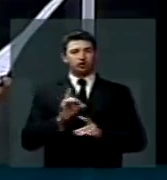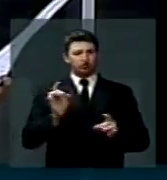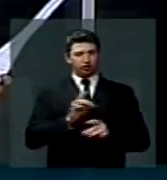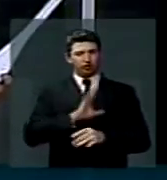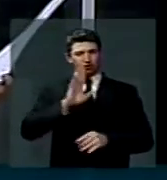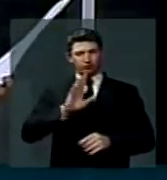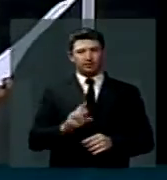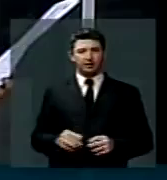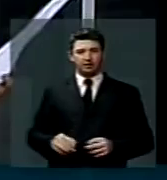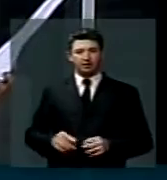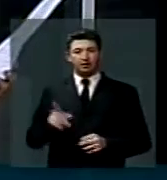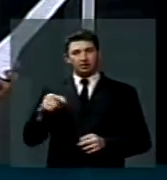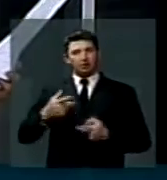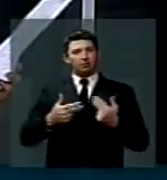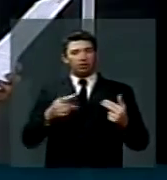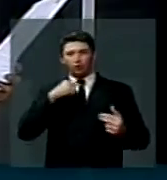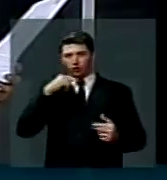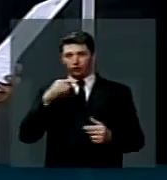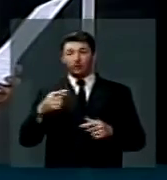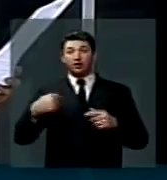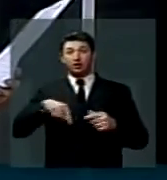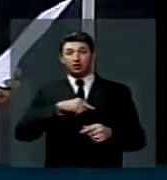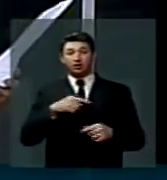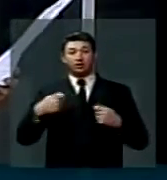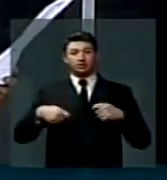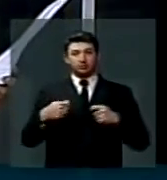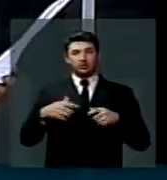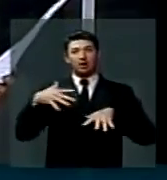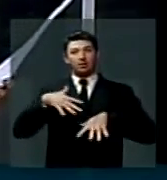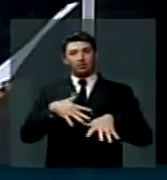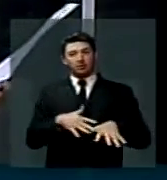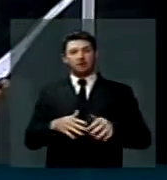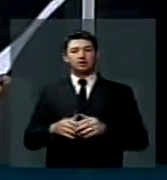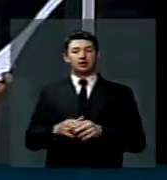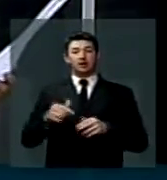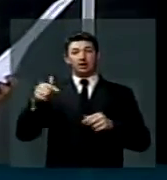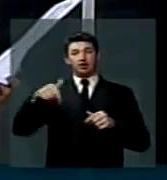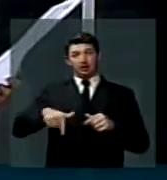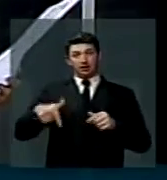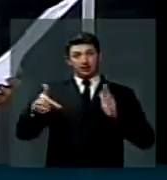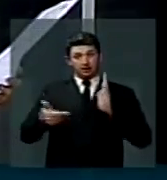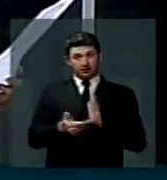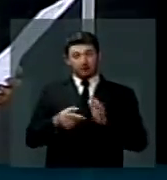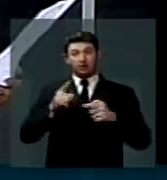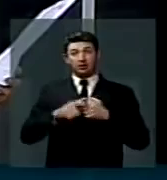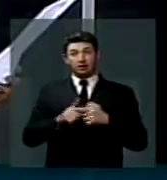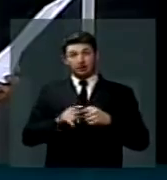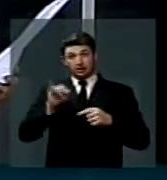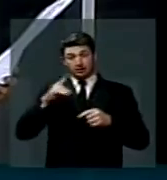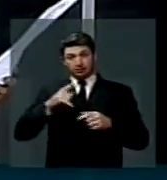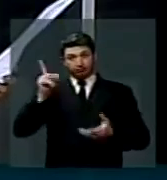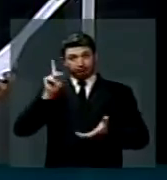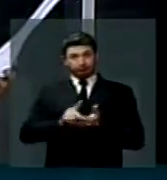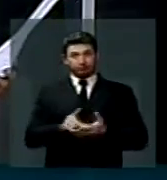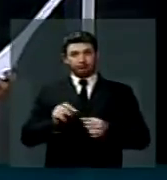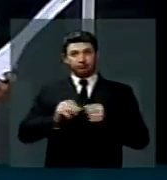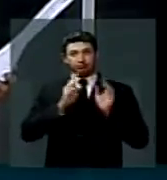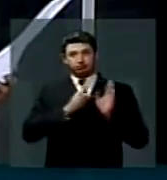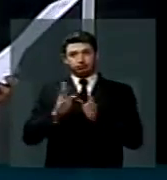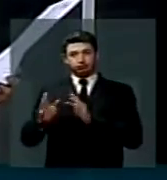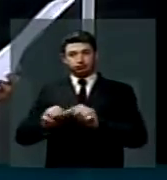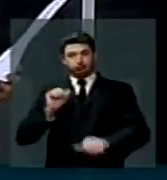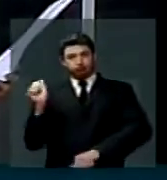uma questão intrigante que deveria mobilizar a atenção desta casa, pois caso seja consolidado o processo